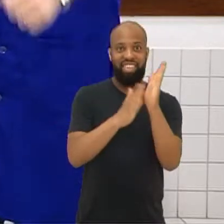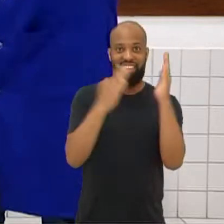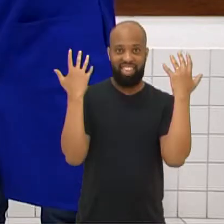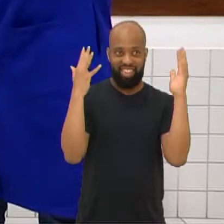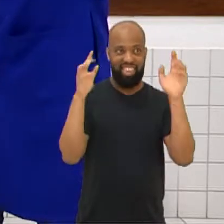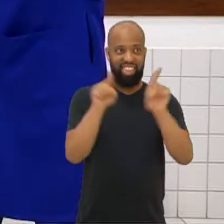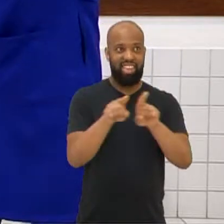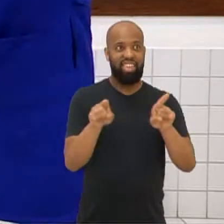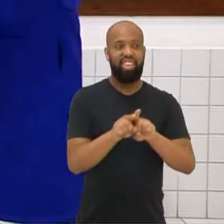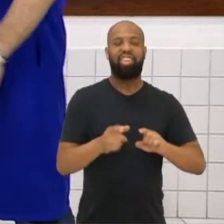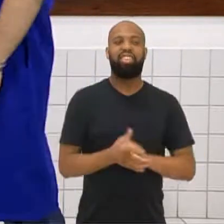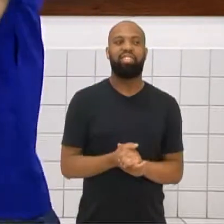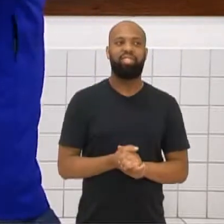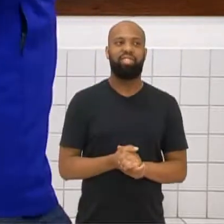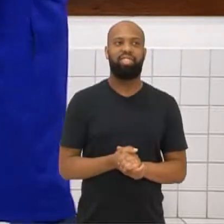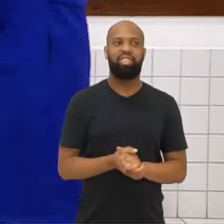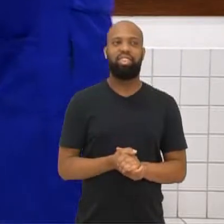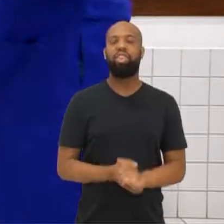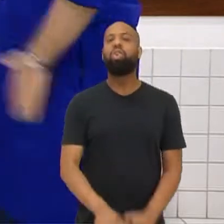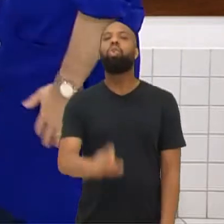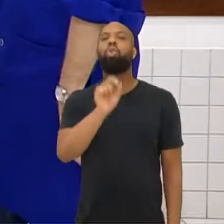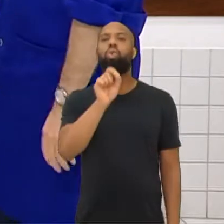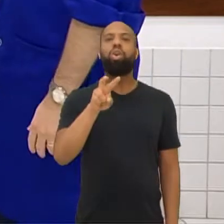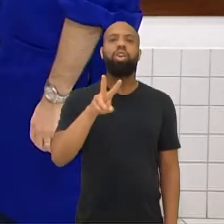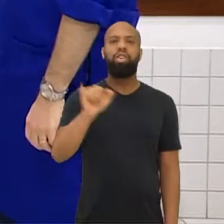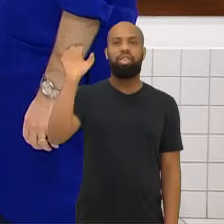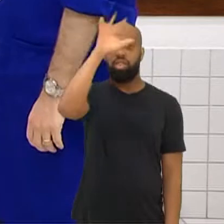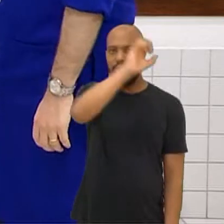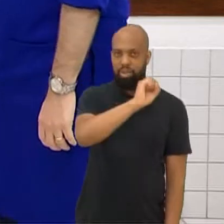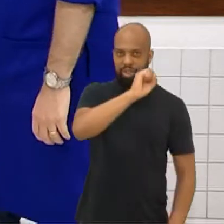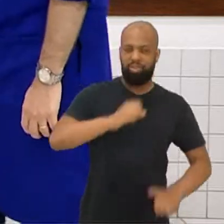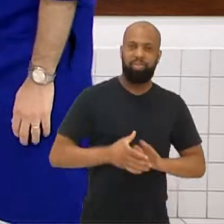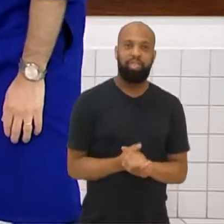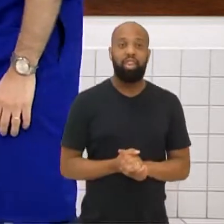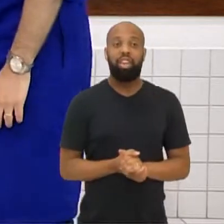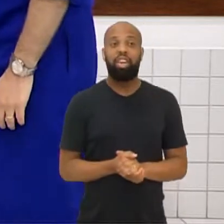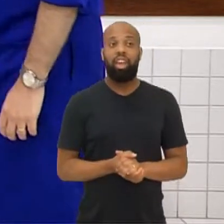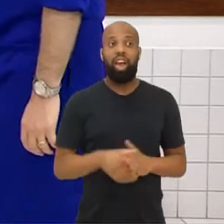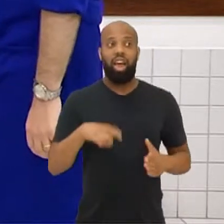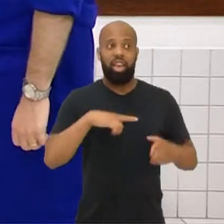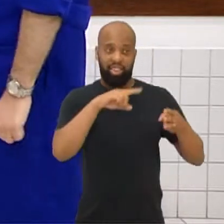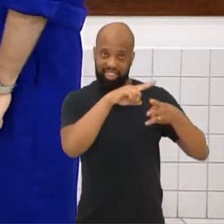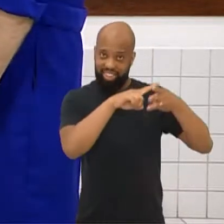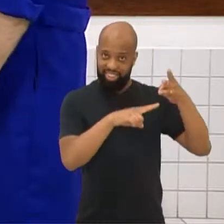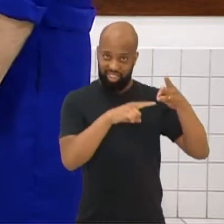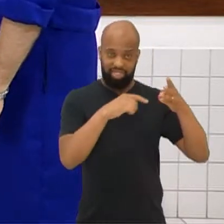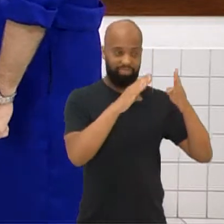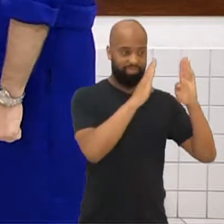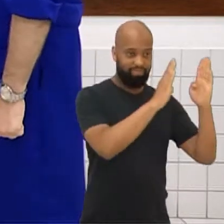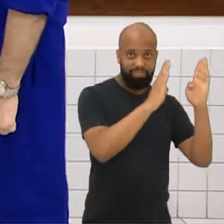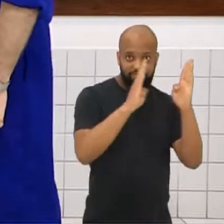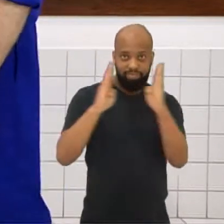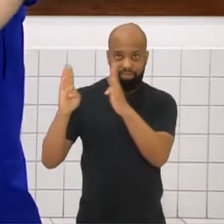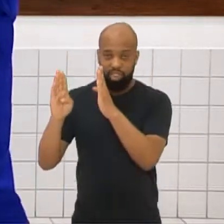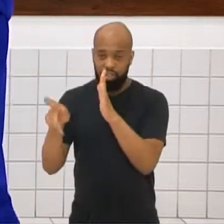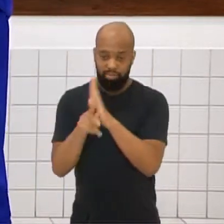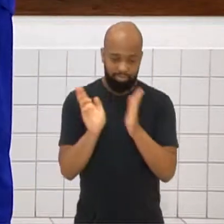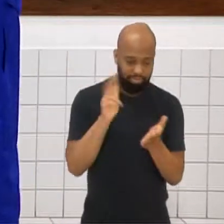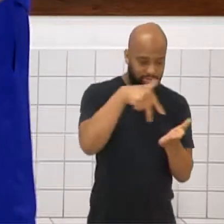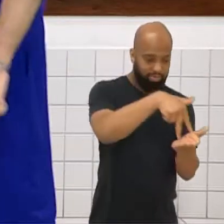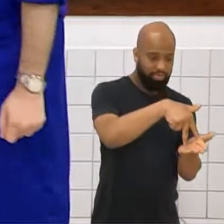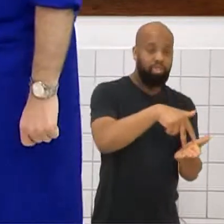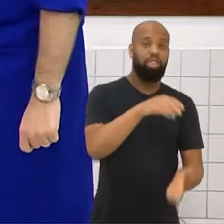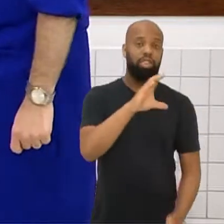parabéns. Professor, voltando, o que nós vamos aprender agora? Então, vamos para os 3 estados, né, que o positivismo do